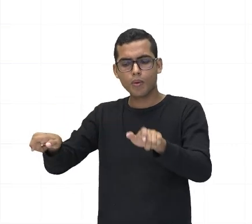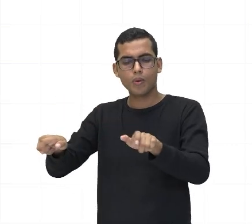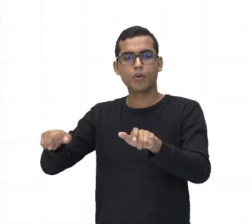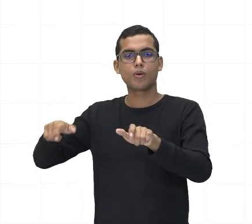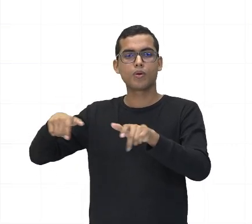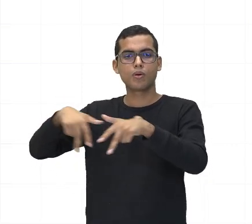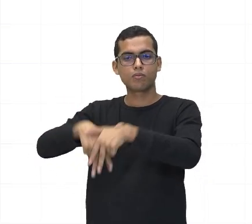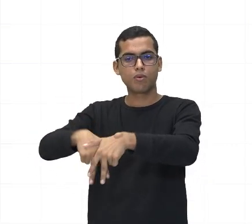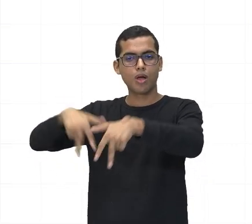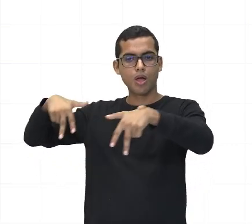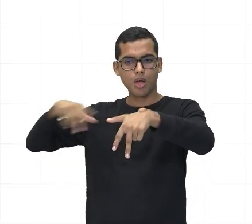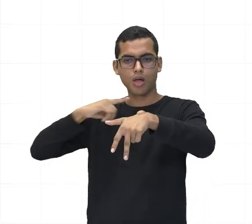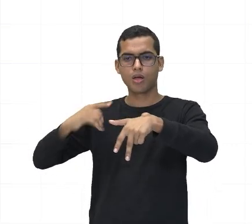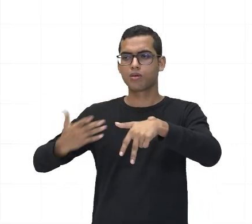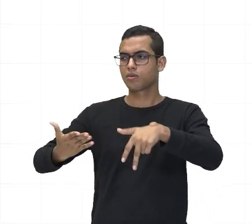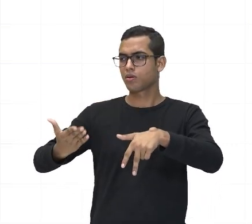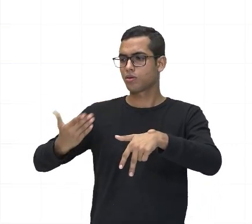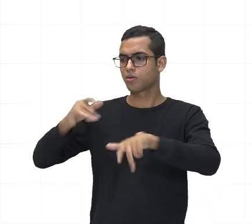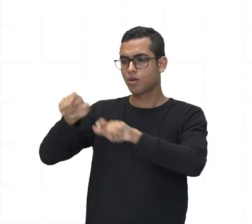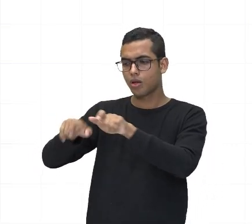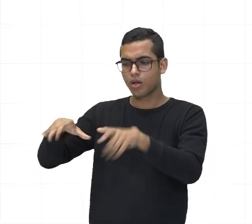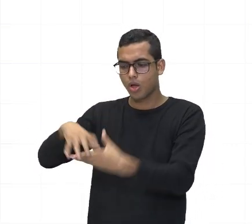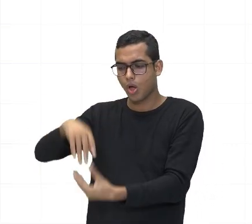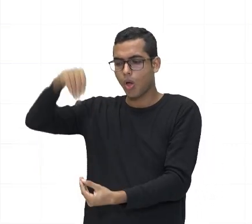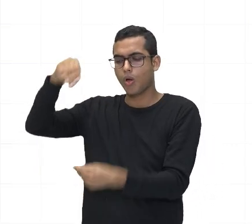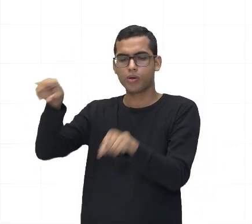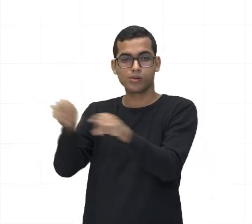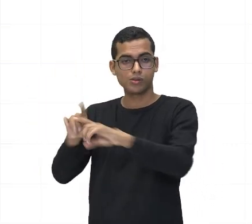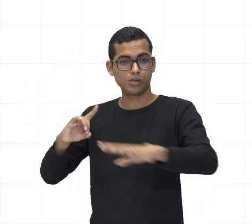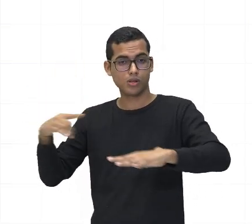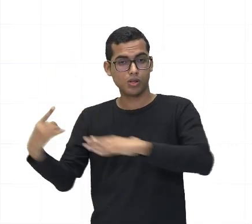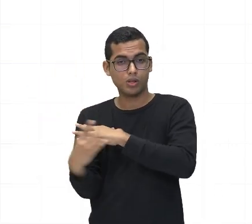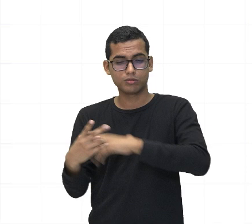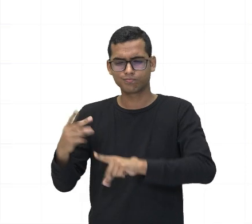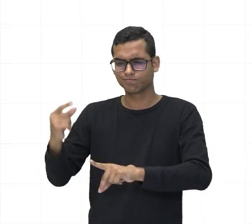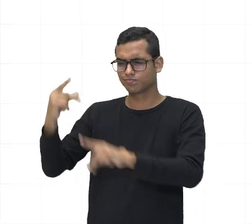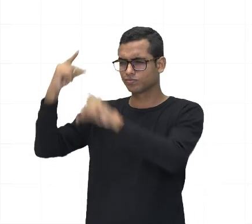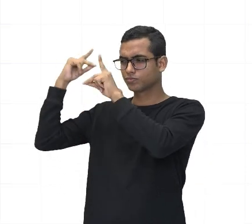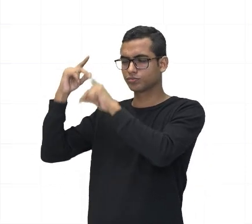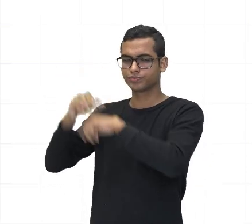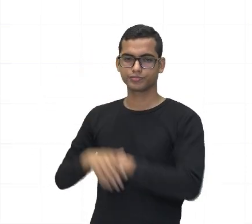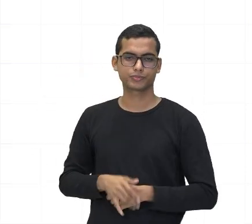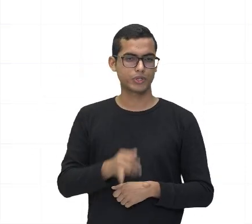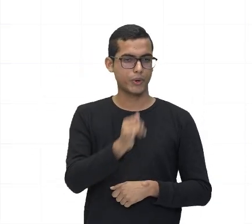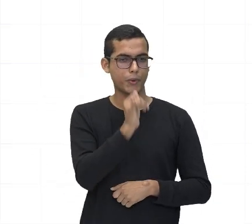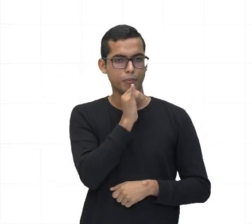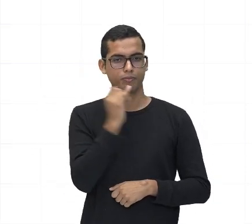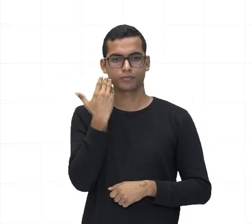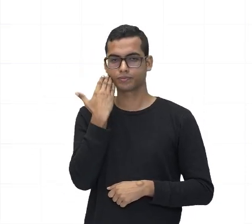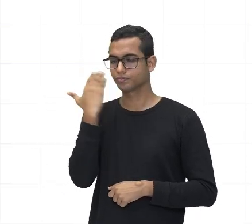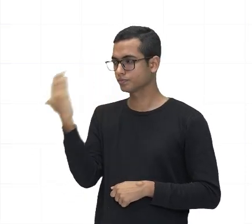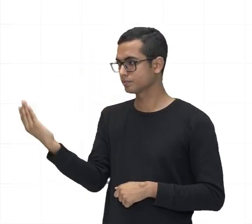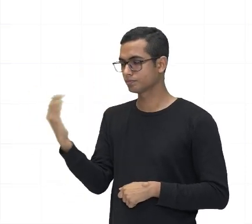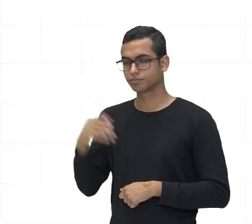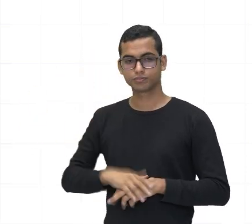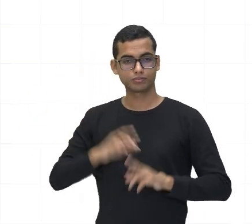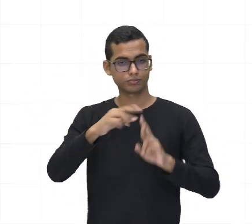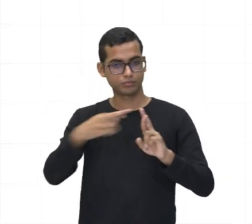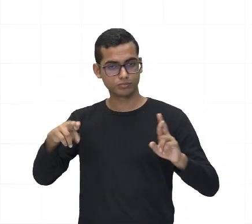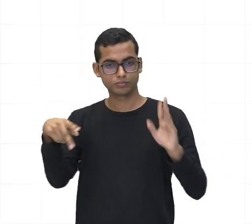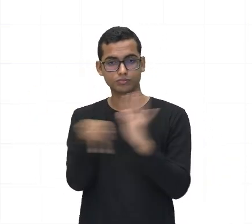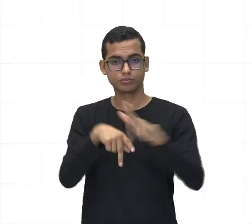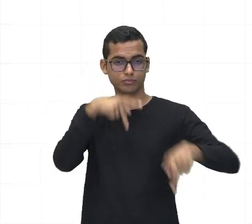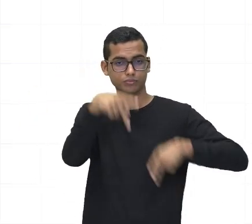os deuses e espíritos. São exemplos dessa religião, por exemplo, a religião do